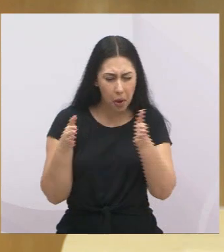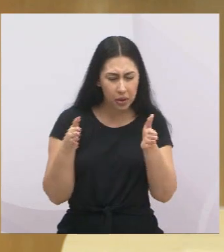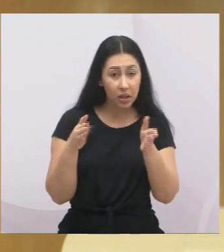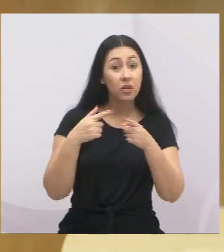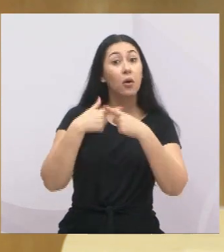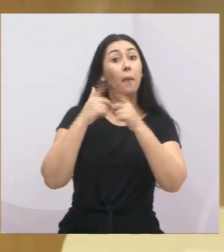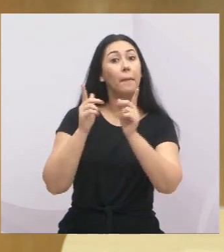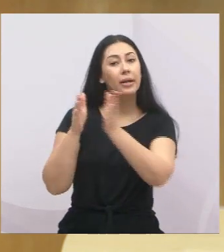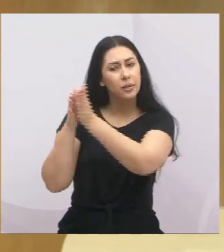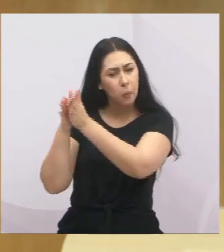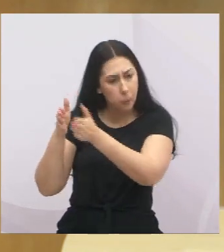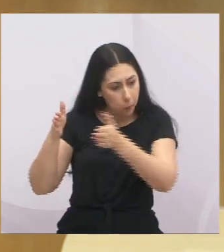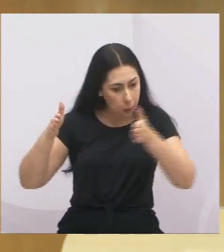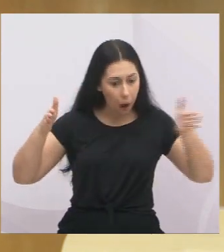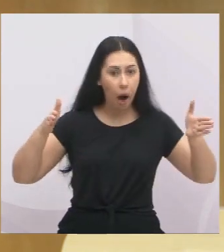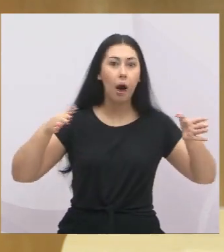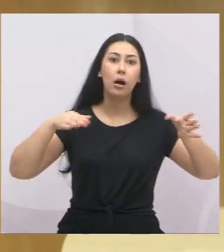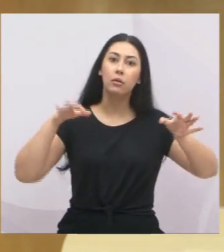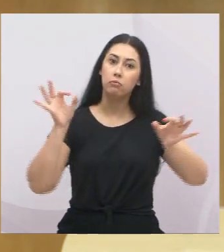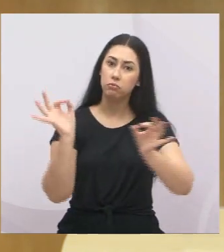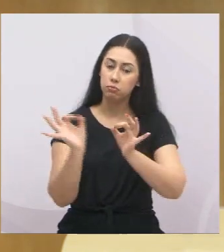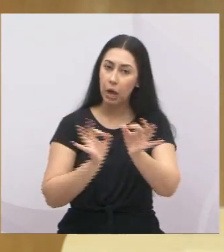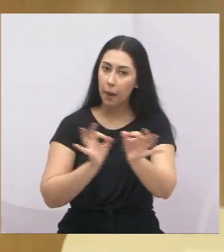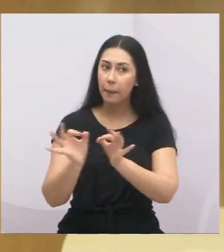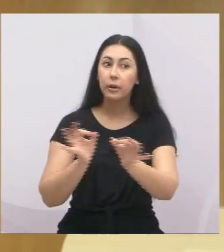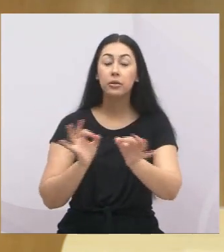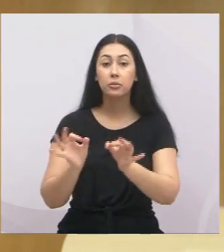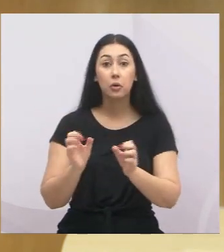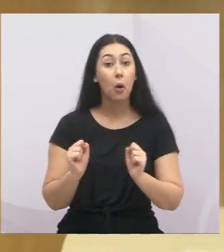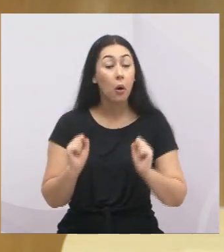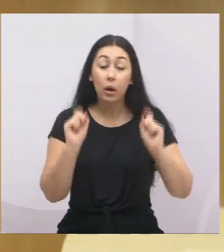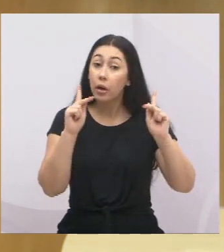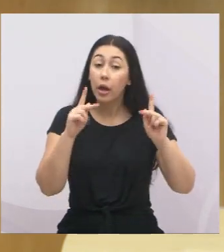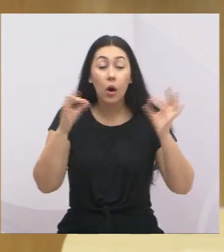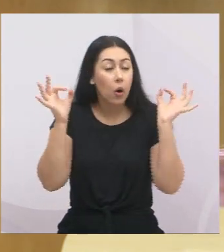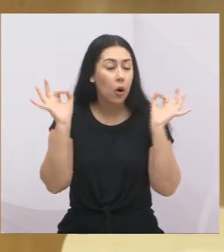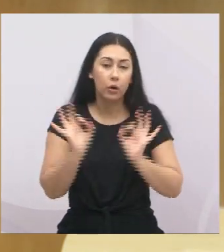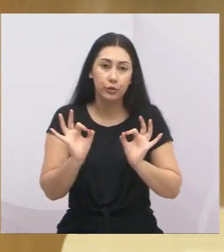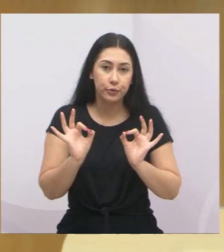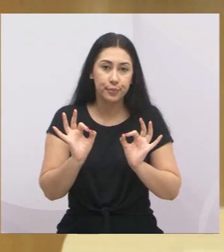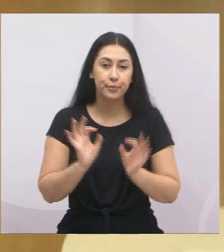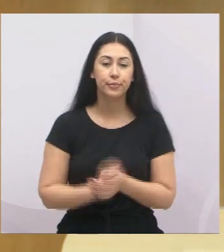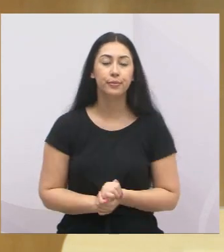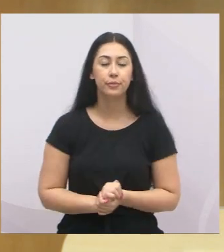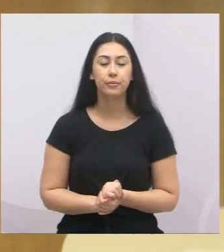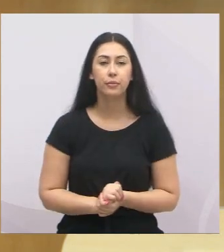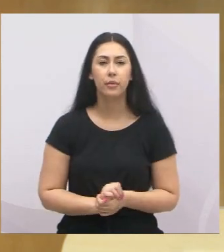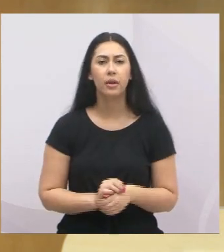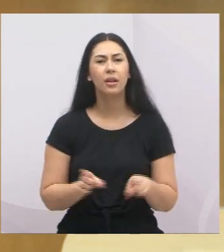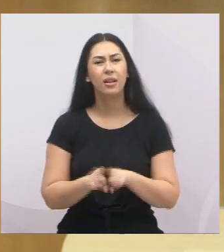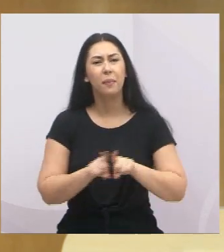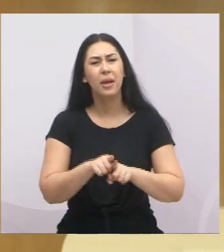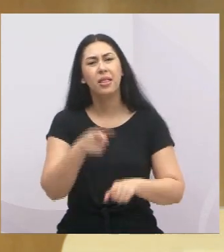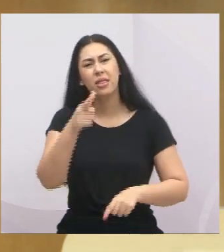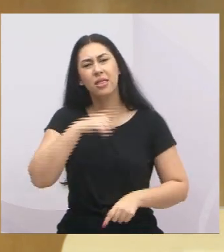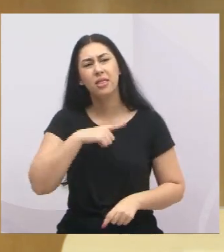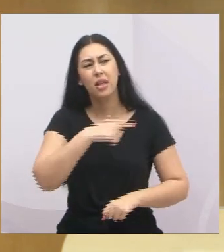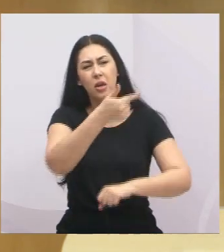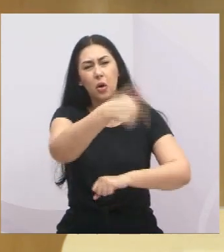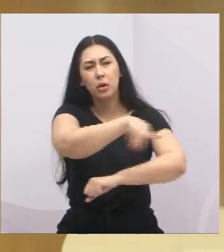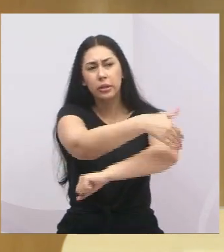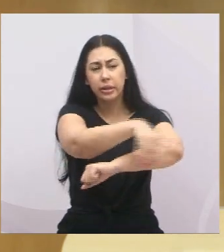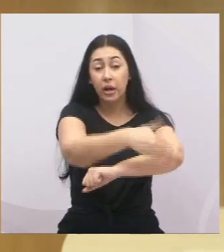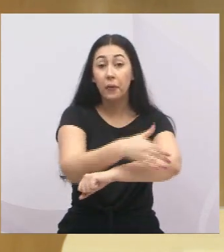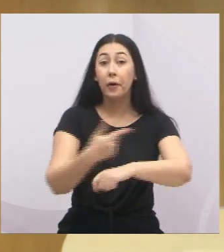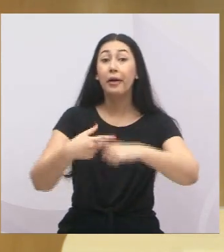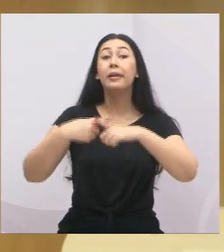estão fazendo a mais, aqui, repetindo, ótimo. Depois você tem a rua Rafael Barrios, e aí